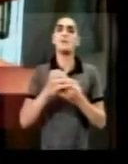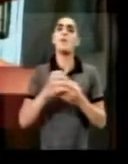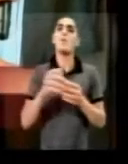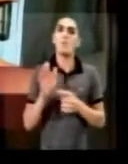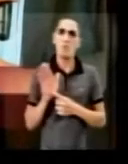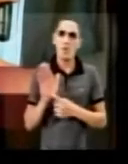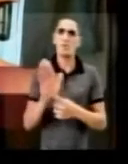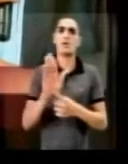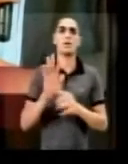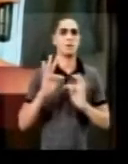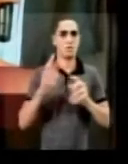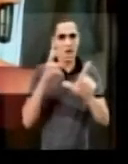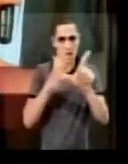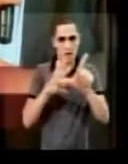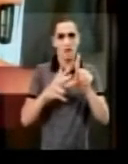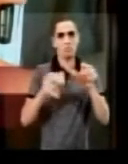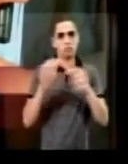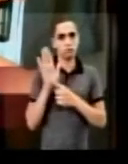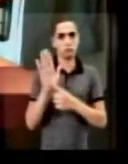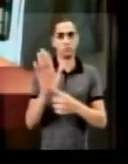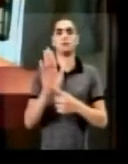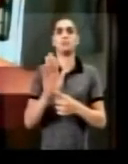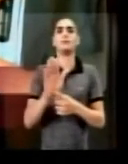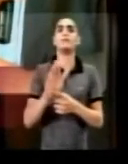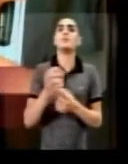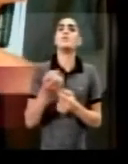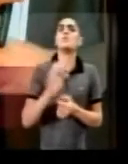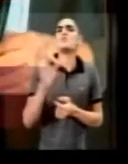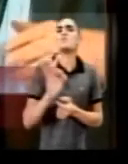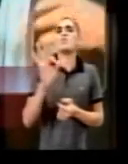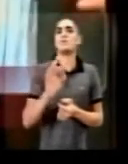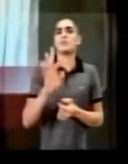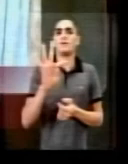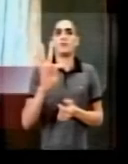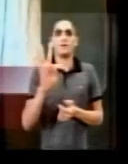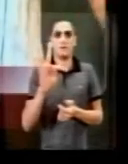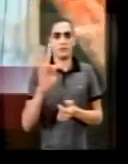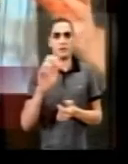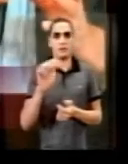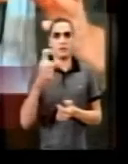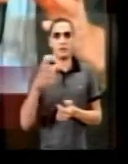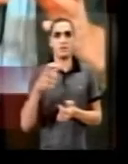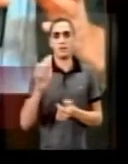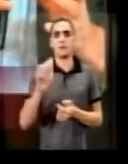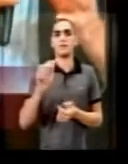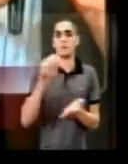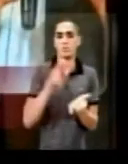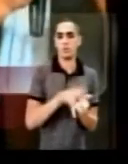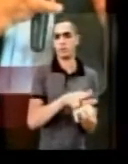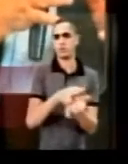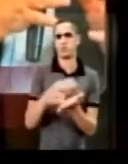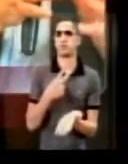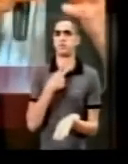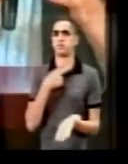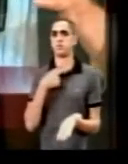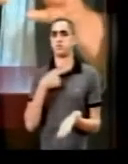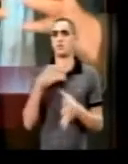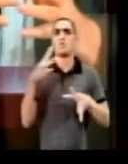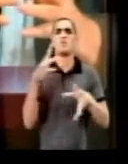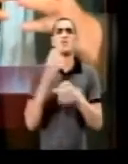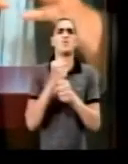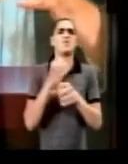de São José do Rio Preto. Isso aqui soma todos os hospitais de São José do Rio Preto, seja SUS,